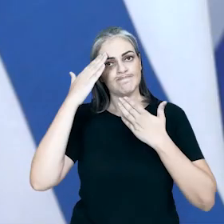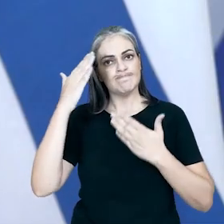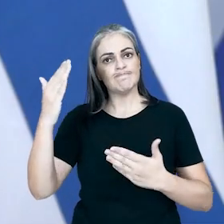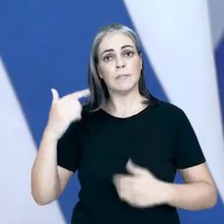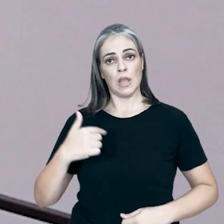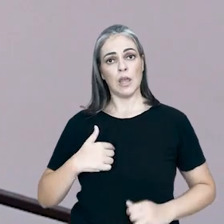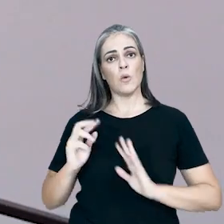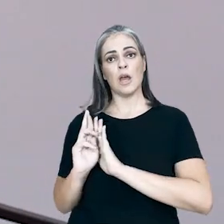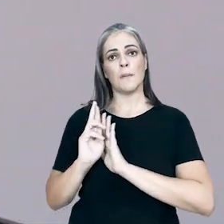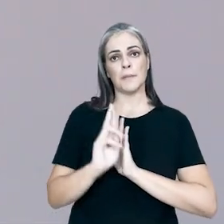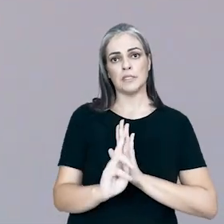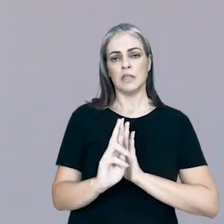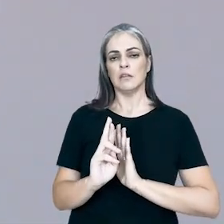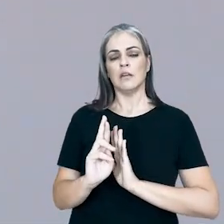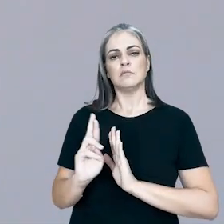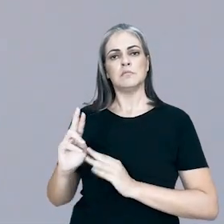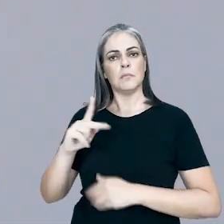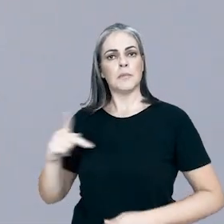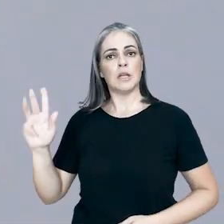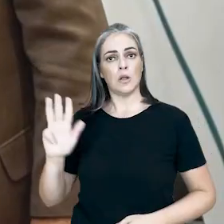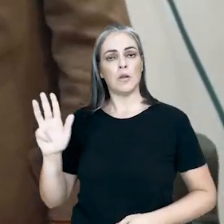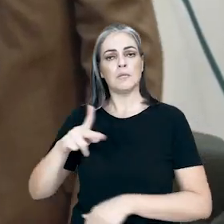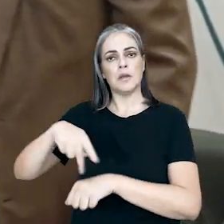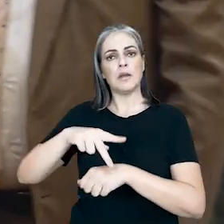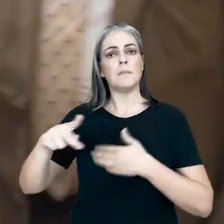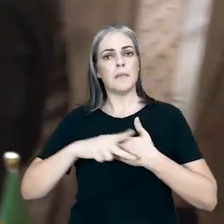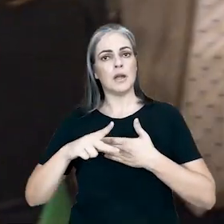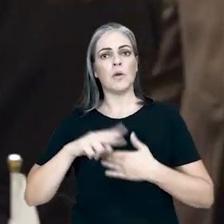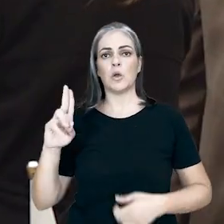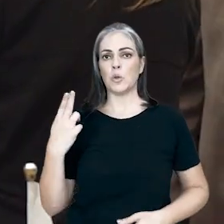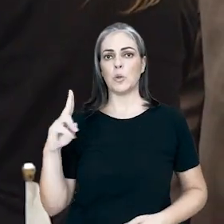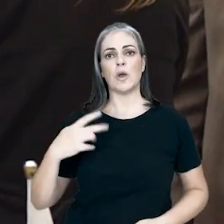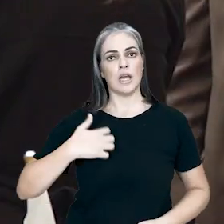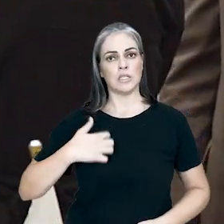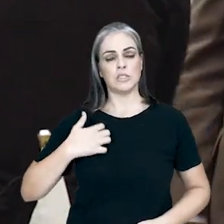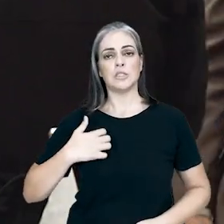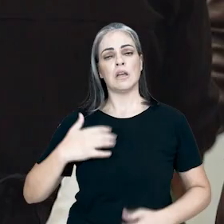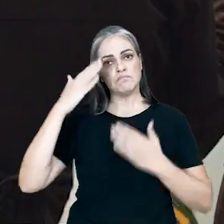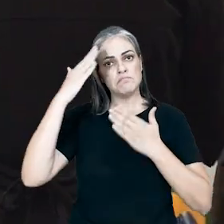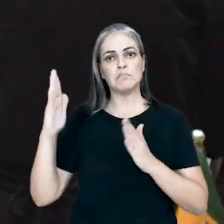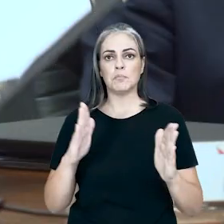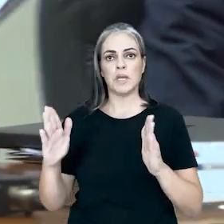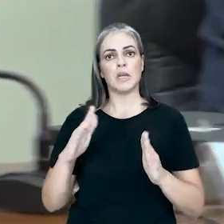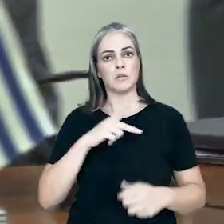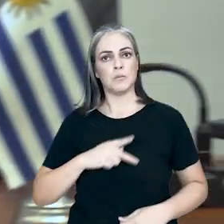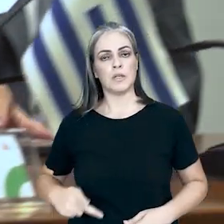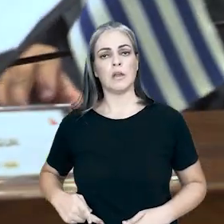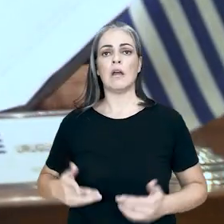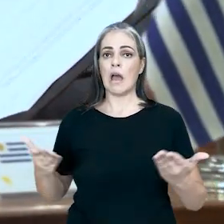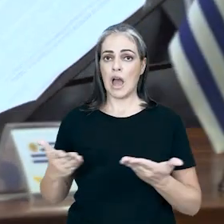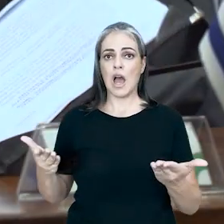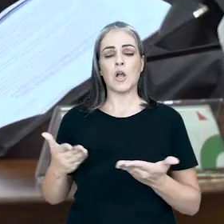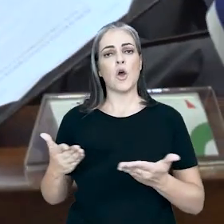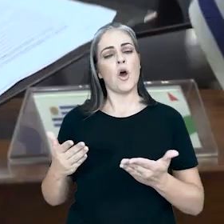Quero agradecer em nome do presidente Lula o apoio recebido pelo Paraguai, Uruguai e Argentina na condição de presidente pro tempore